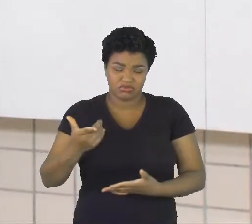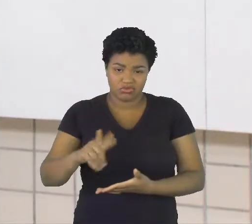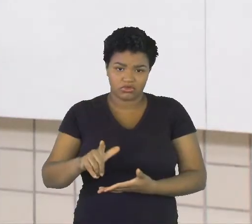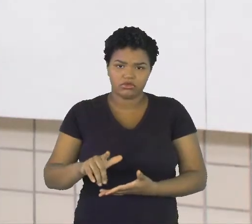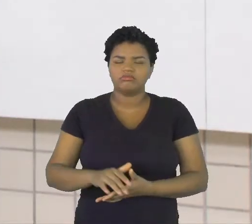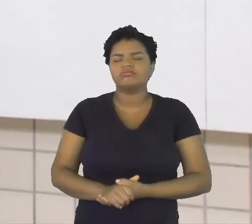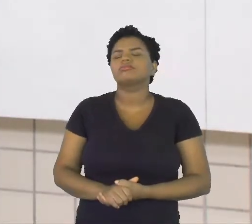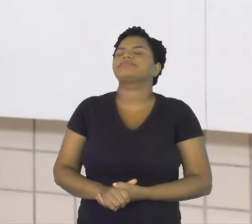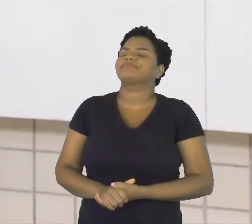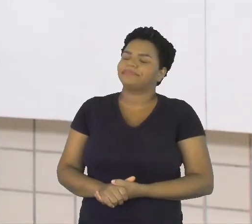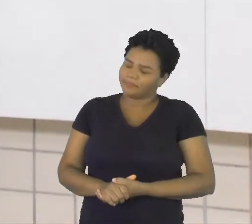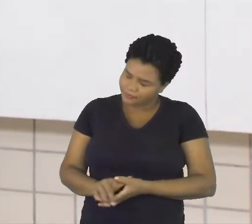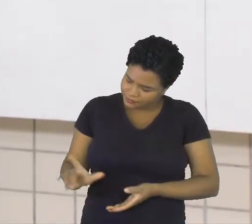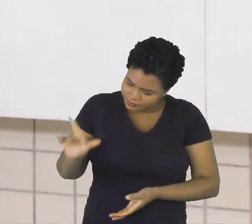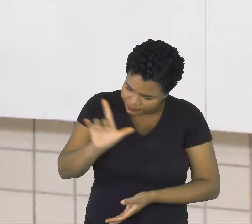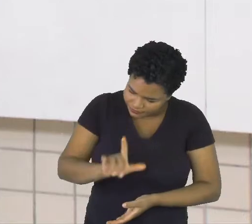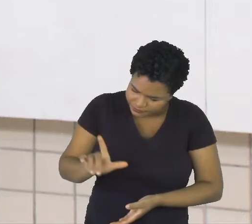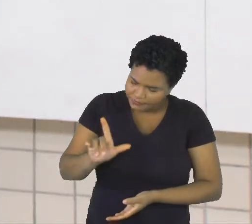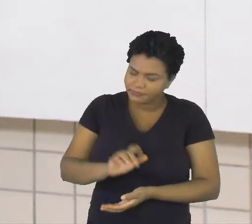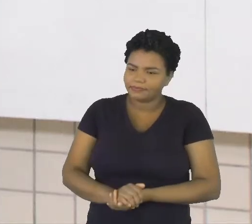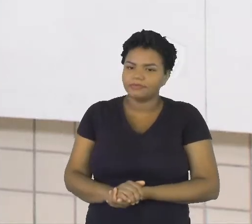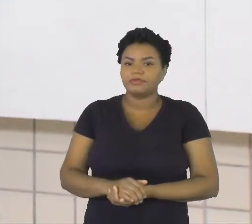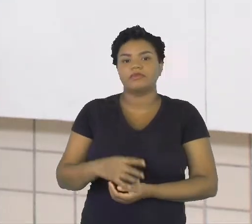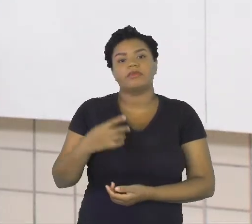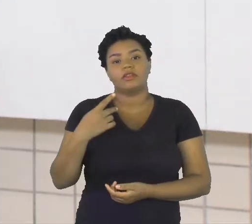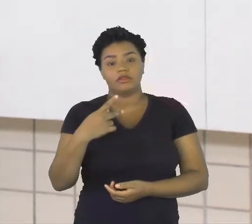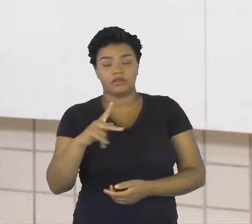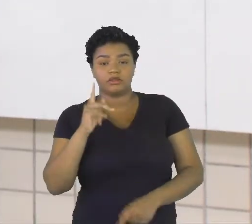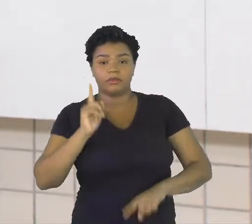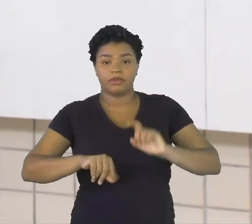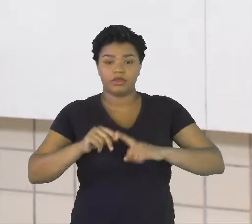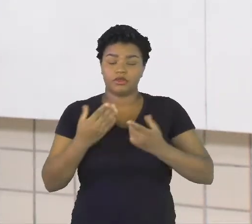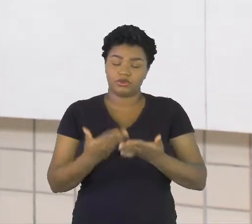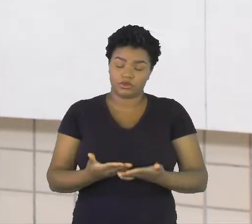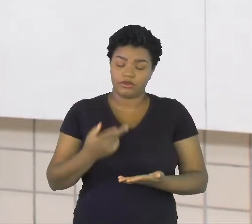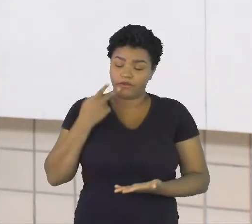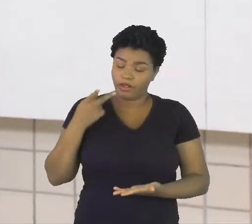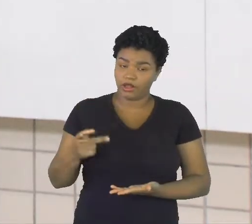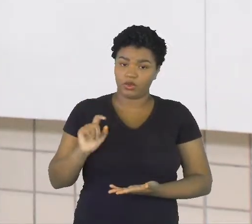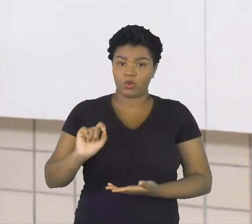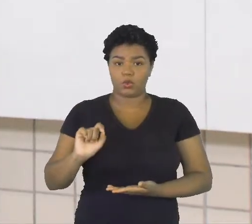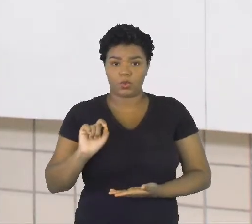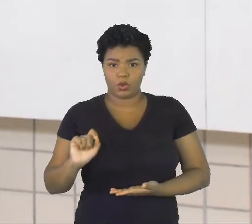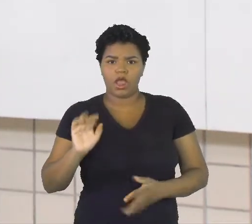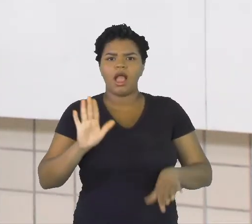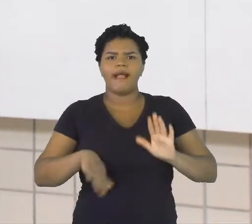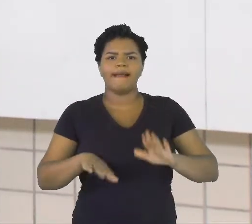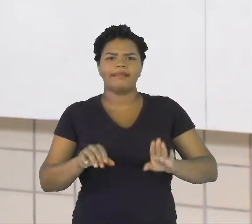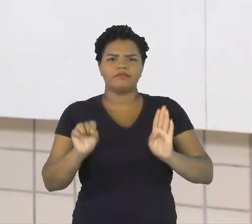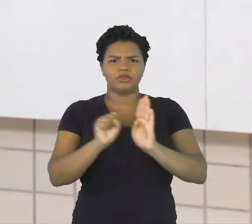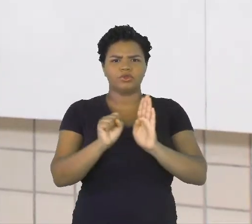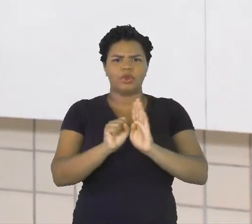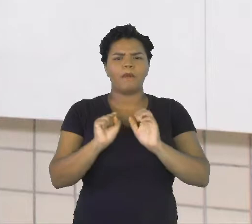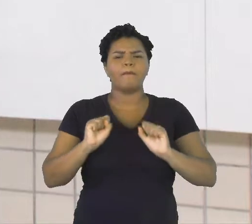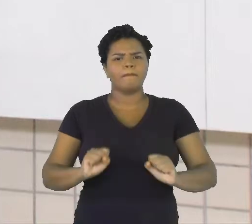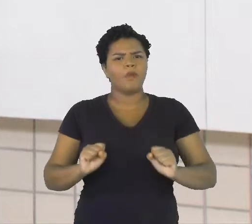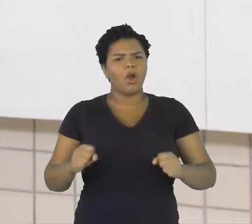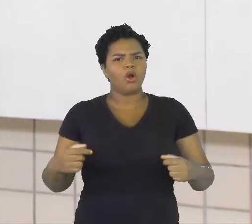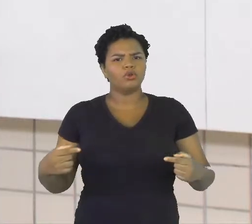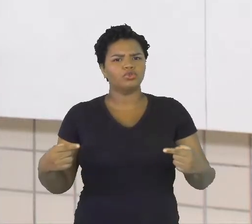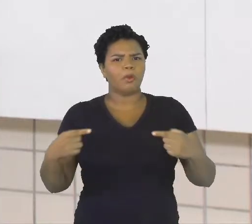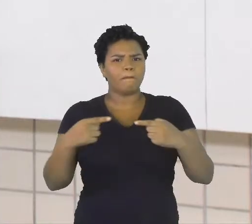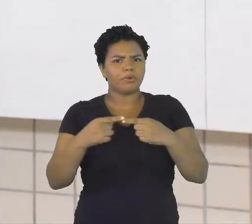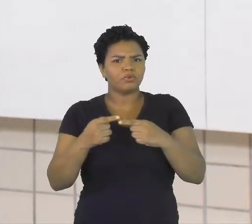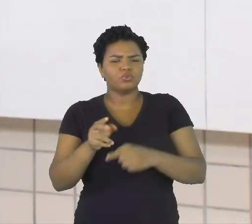Claro, Fava, claro. Aí no seu bloco do estudo está falando assim, que às vezes o substantivo ele pode ser comum, usar